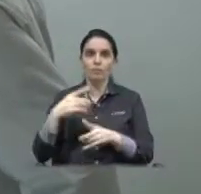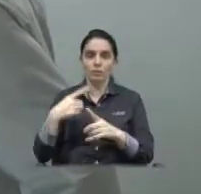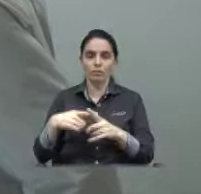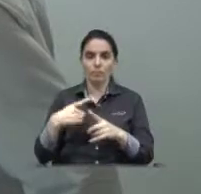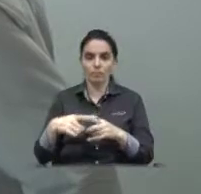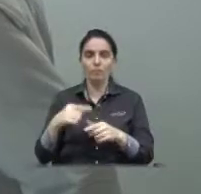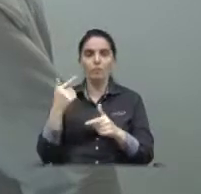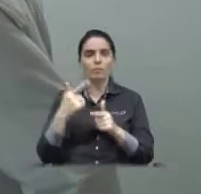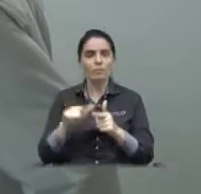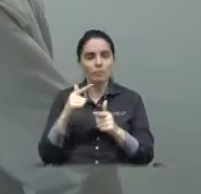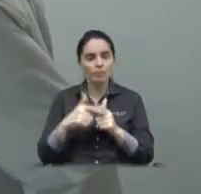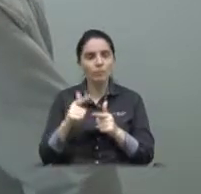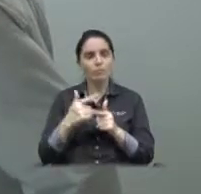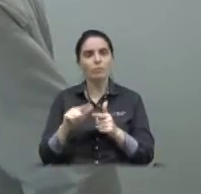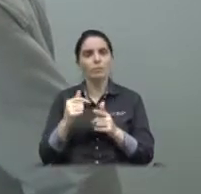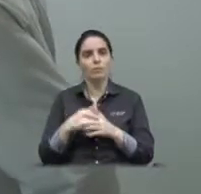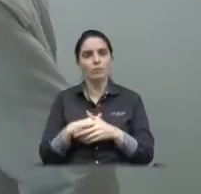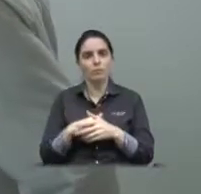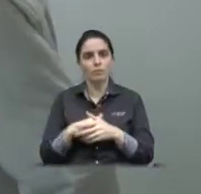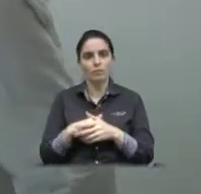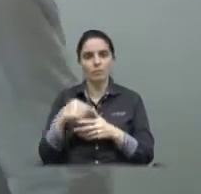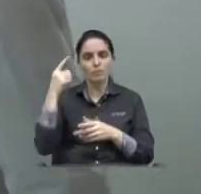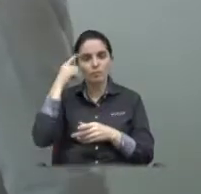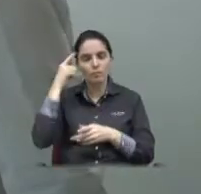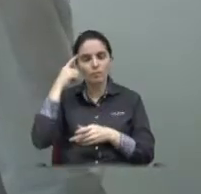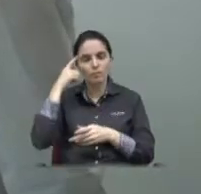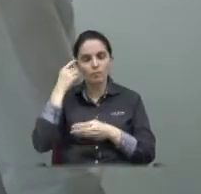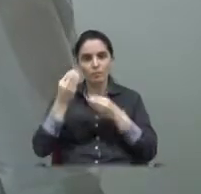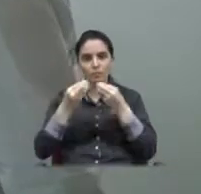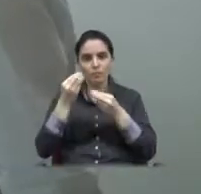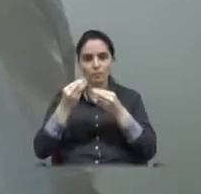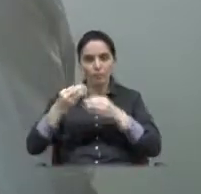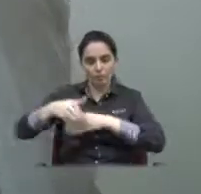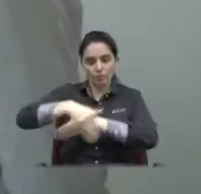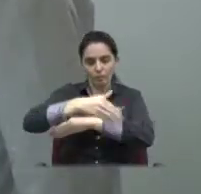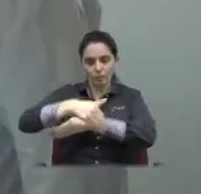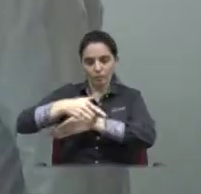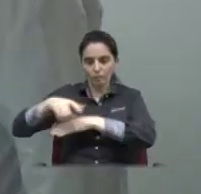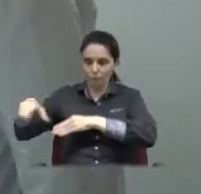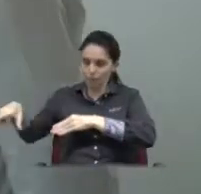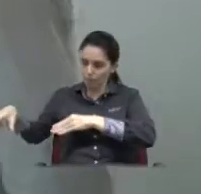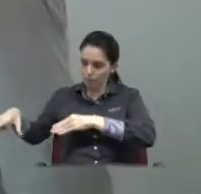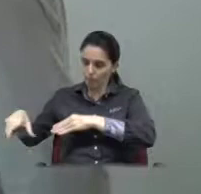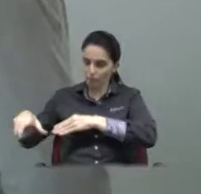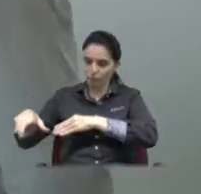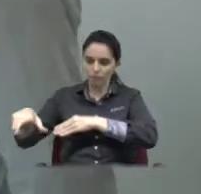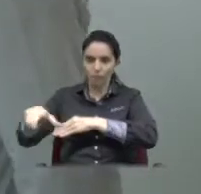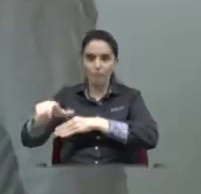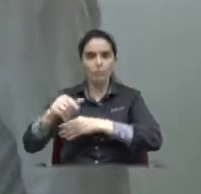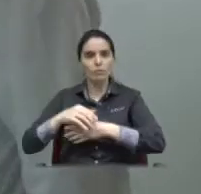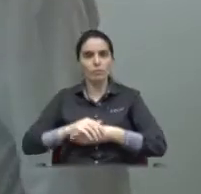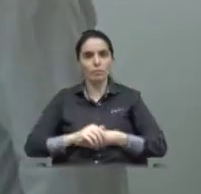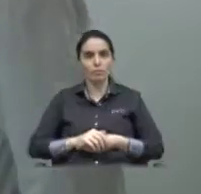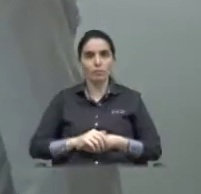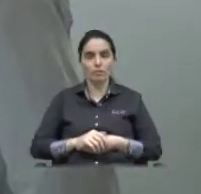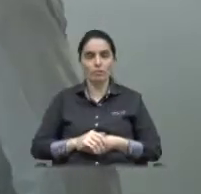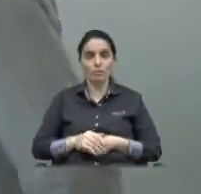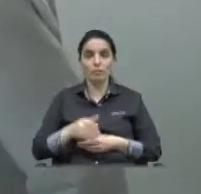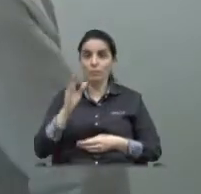a possibilidade de fazer a municipalização. Por quê? Porque às vezes a gente vê até 3